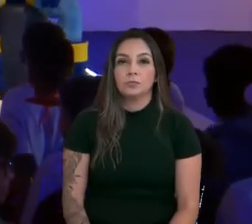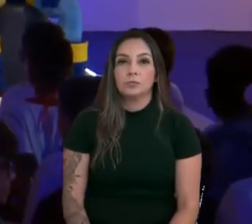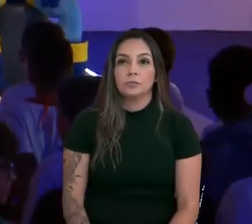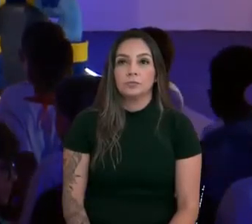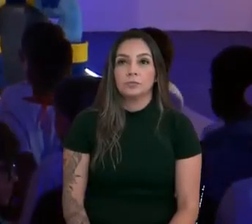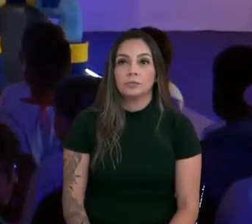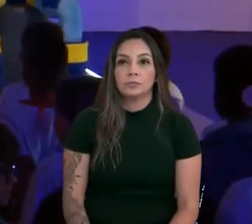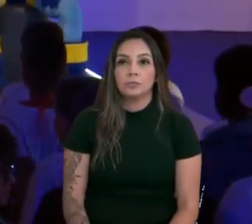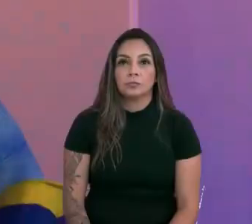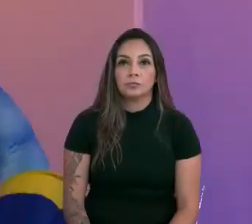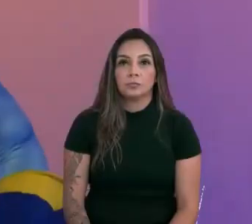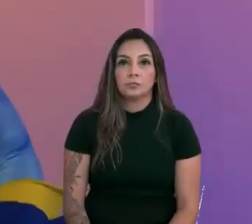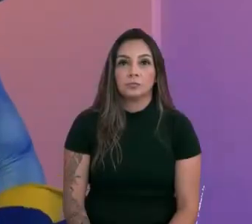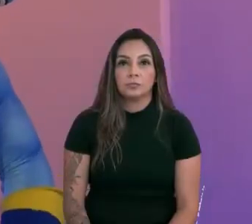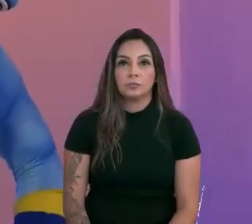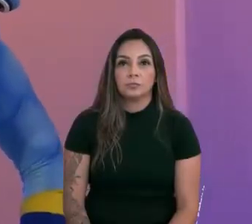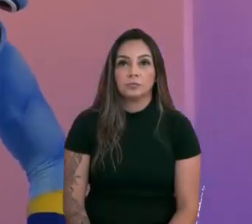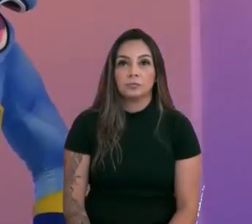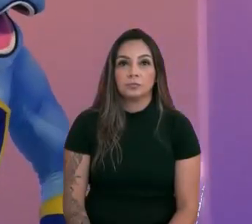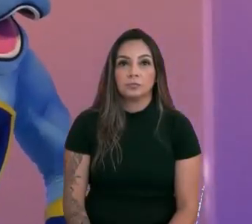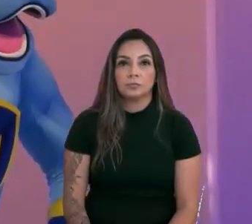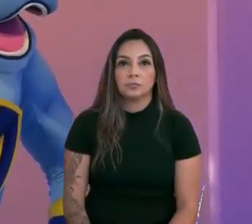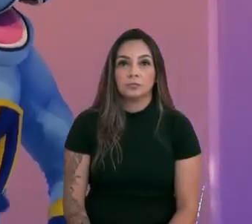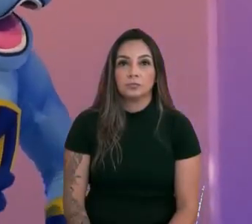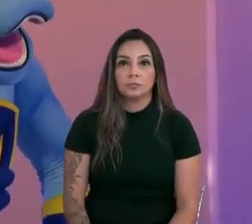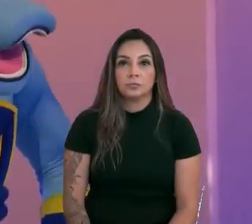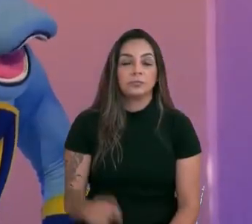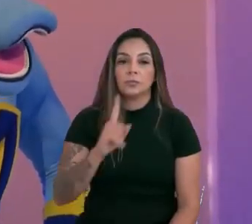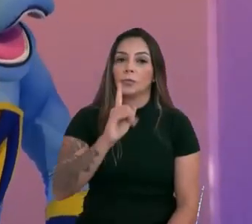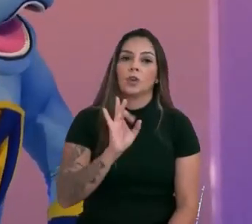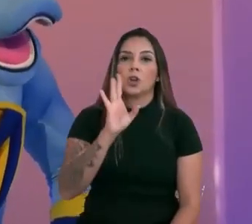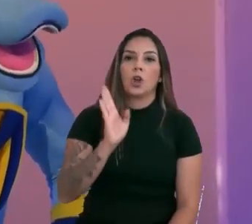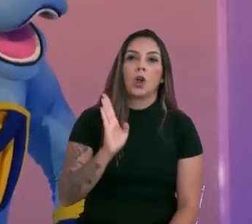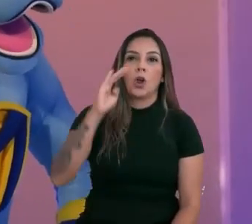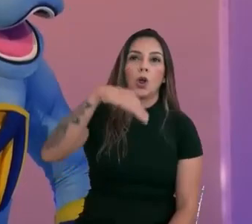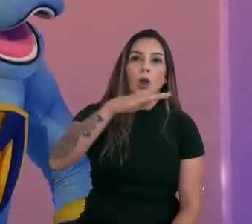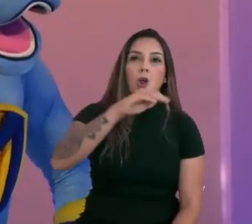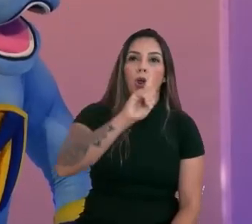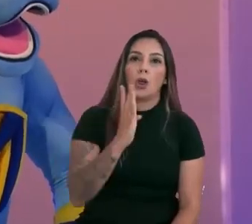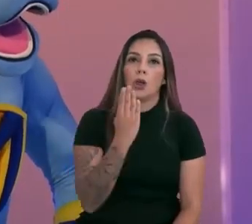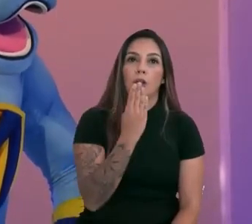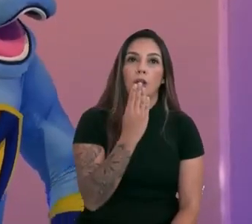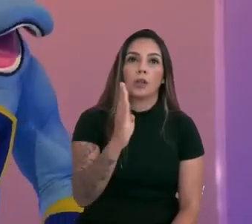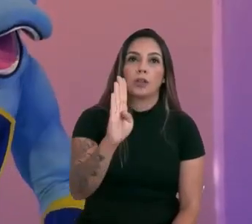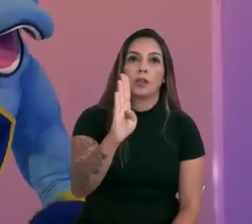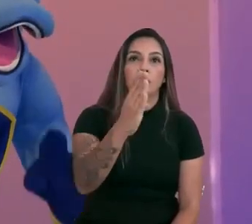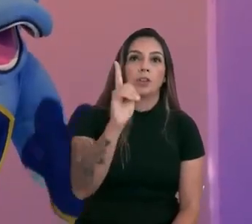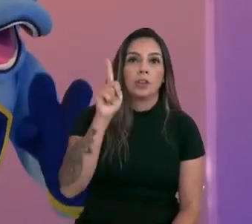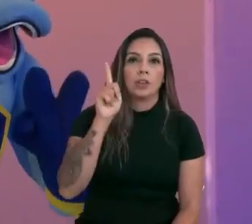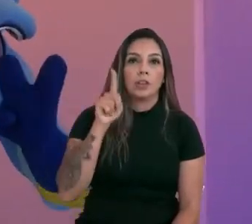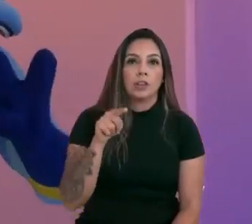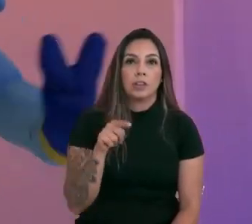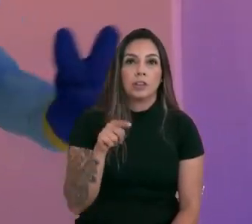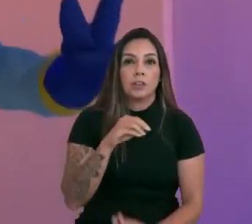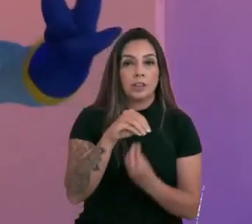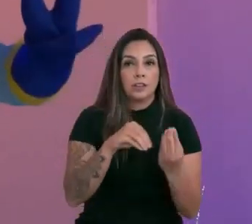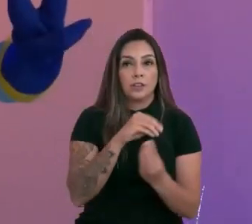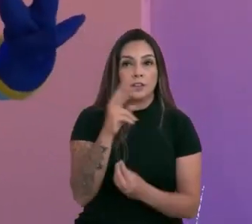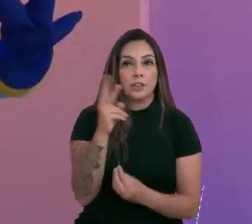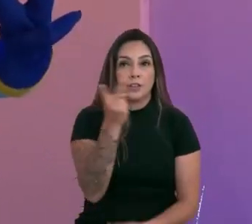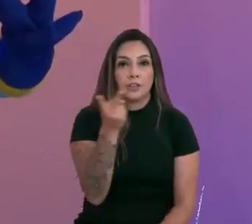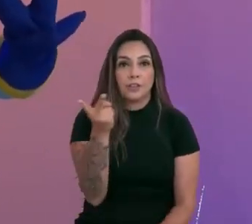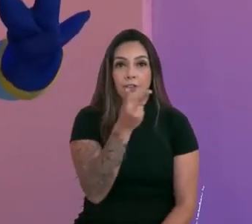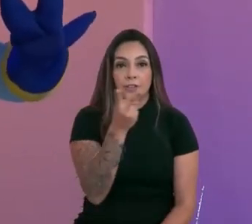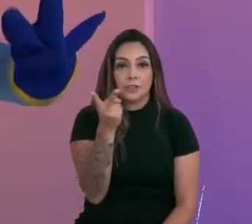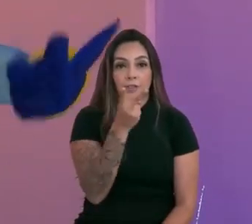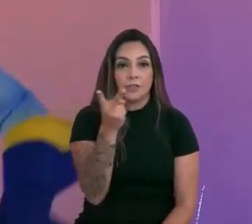Mas ele não é só um golfinho ou só um tubarão. Ele é a mistura dos